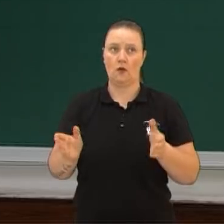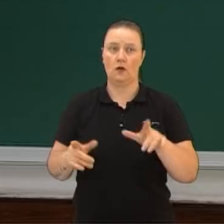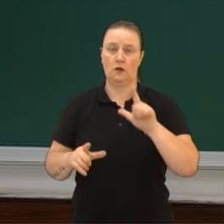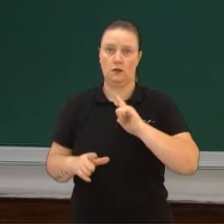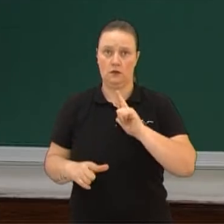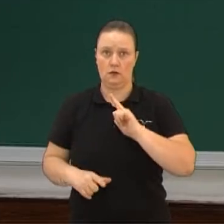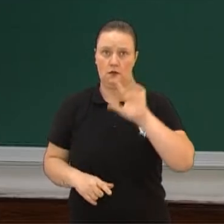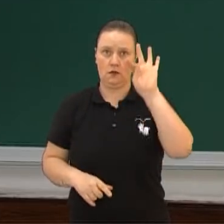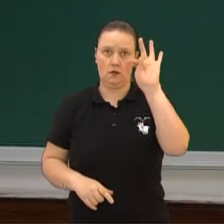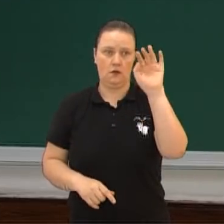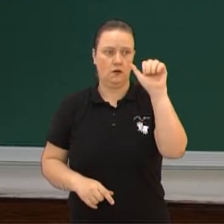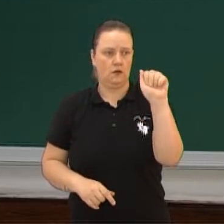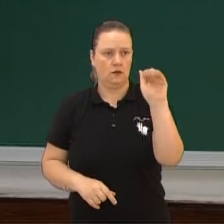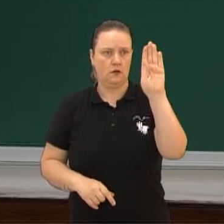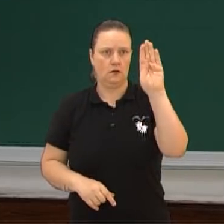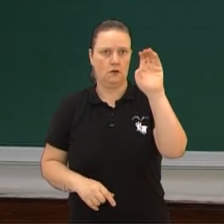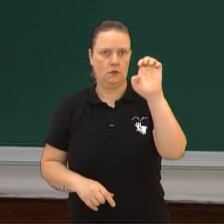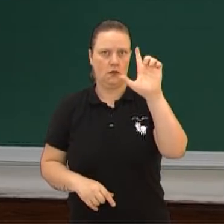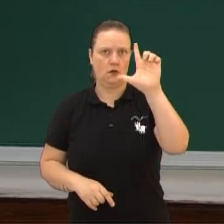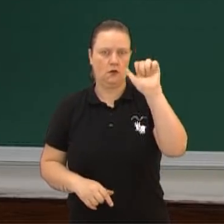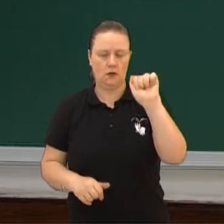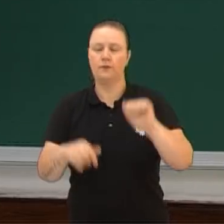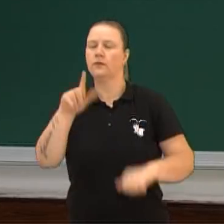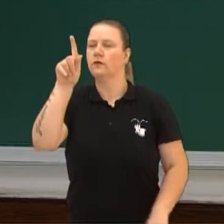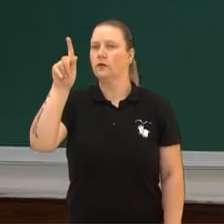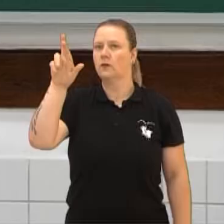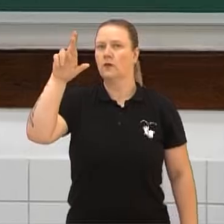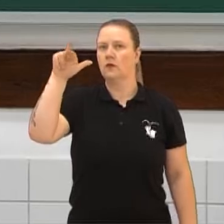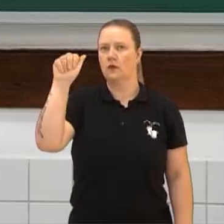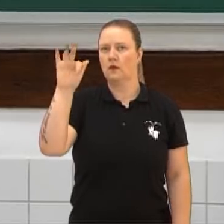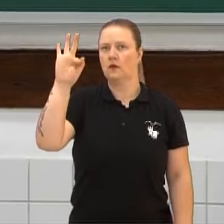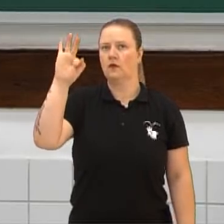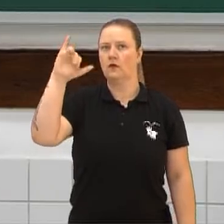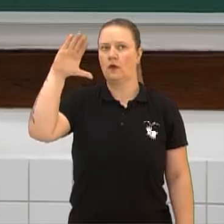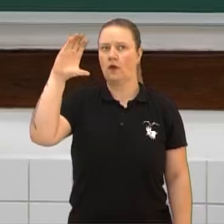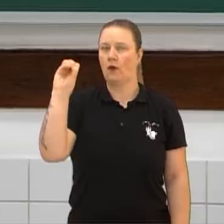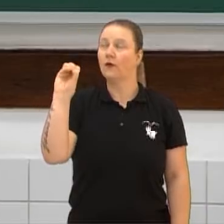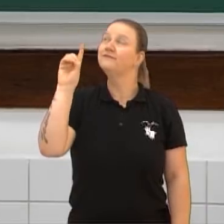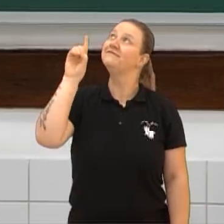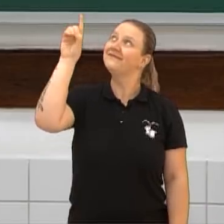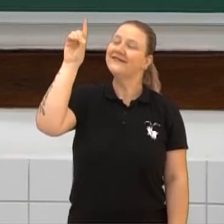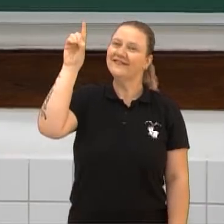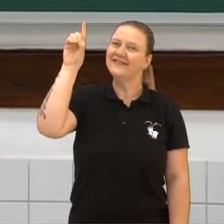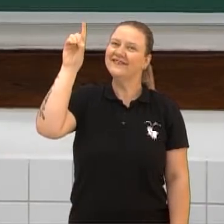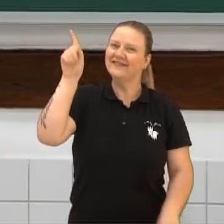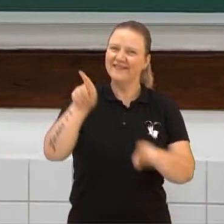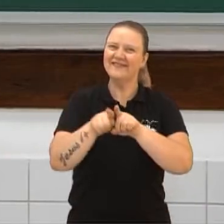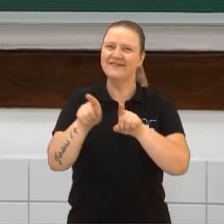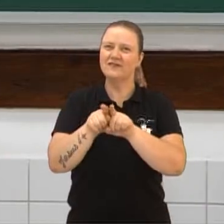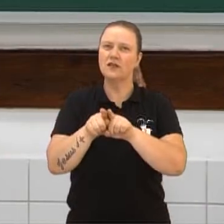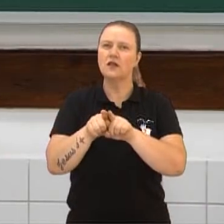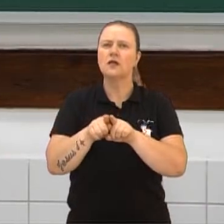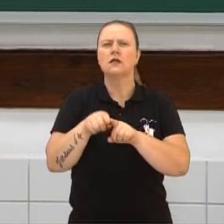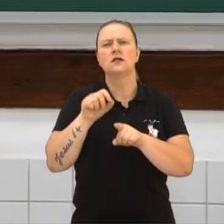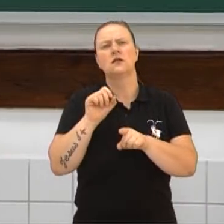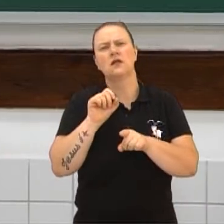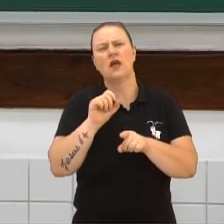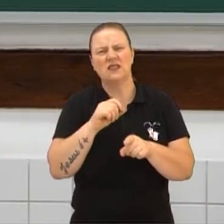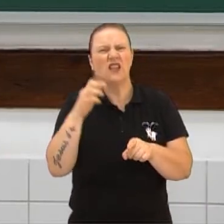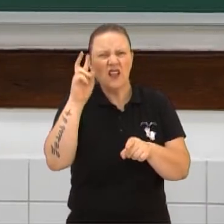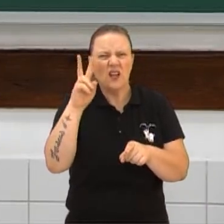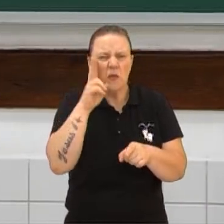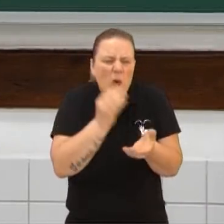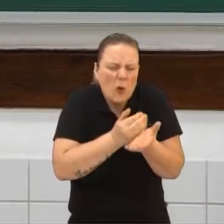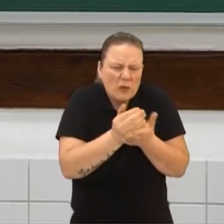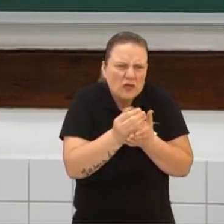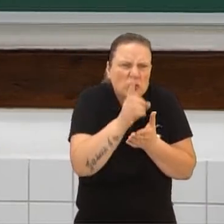o gráfico. Então, quando você olha isso visualmente, do que quando eu comecei lá no comecinho, com aquele X, com aquele rascunho que o professor fez no